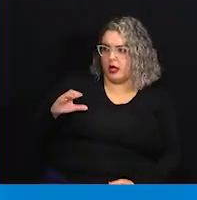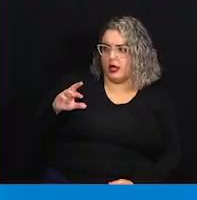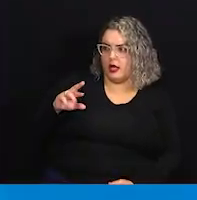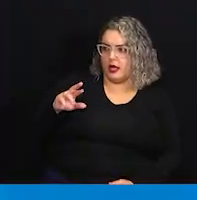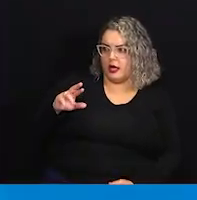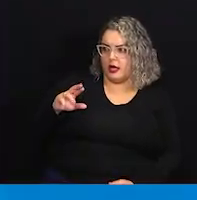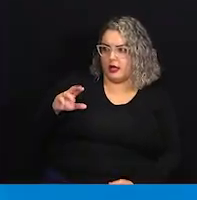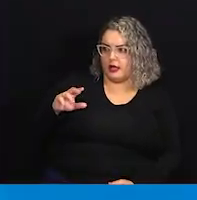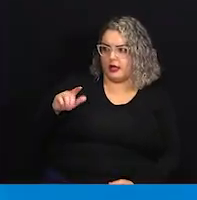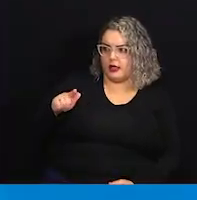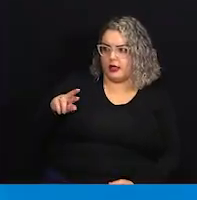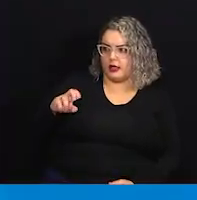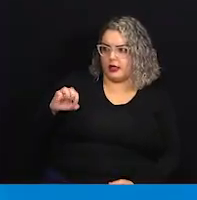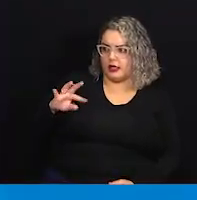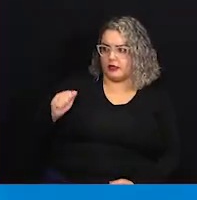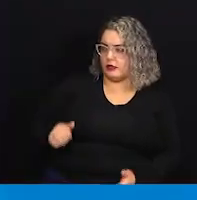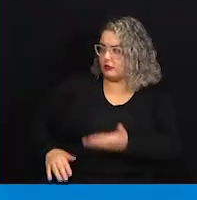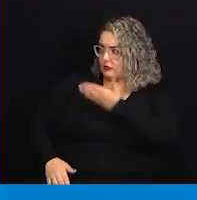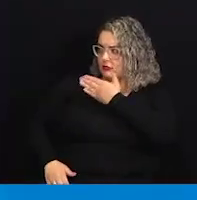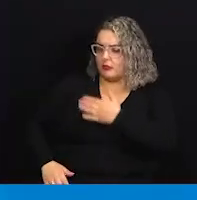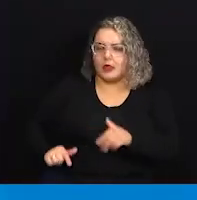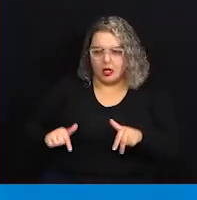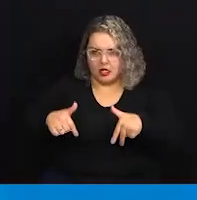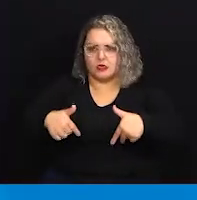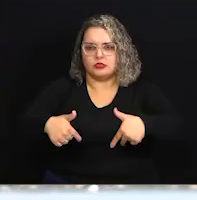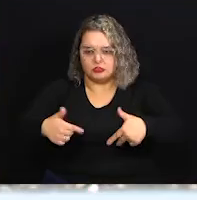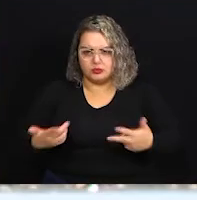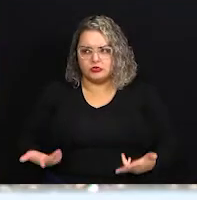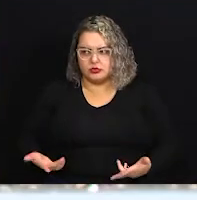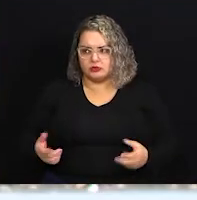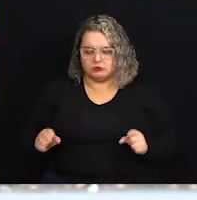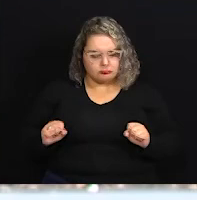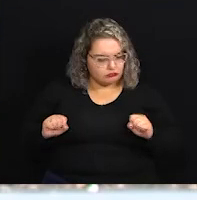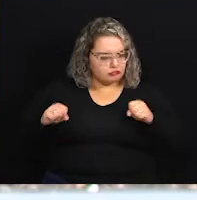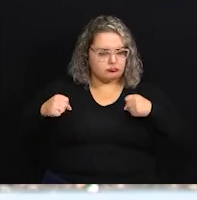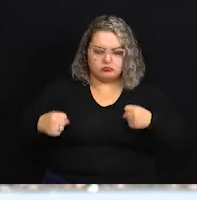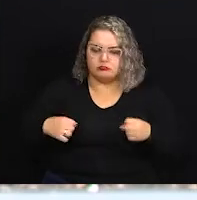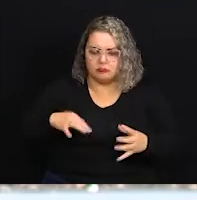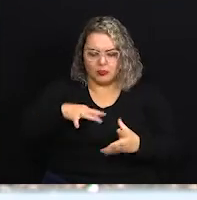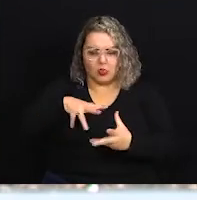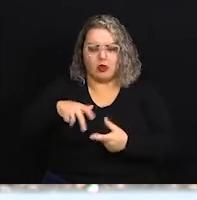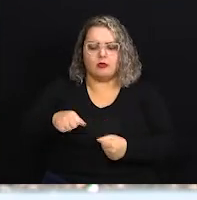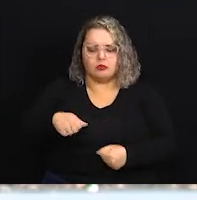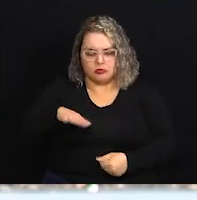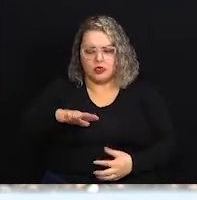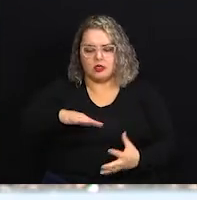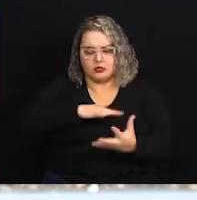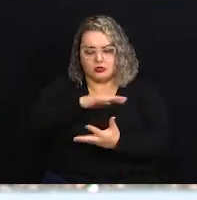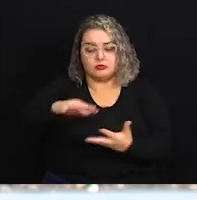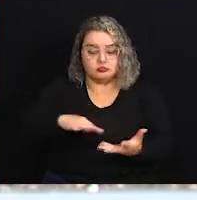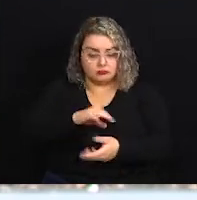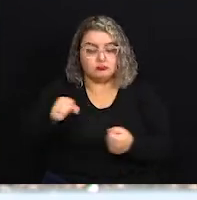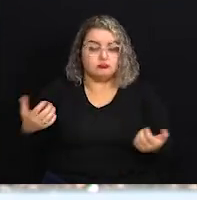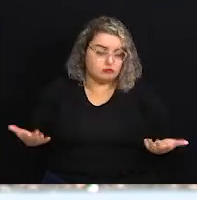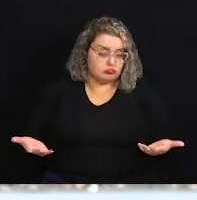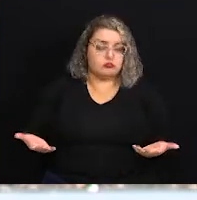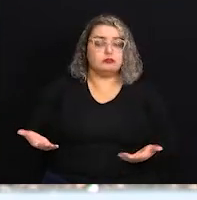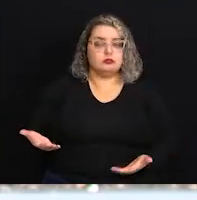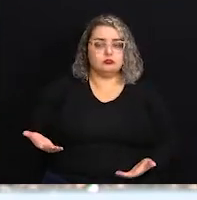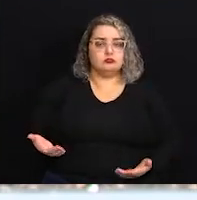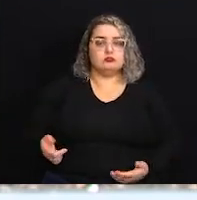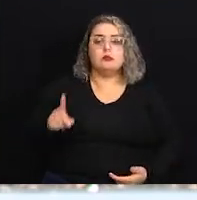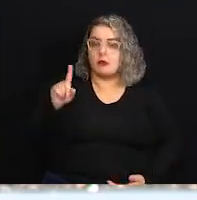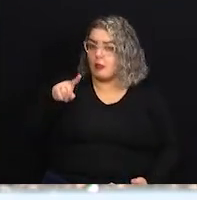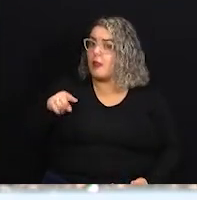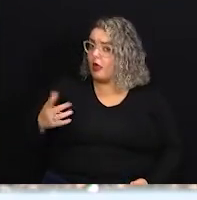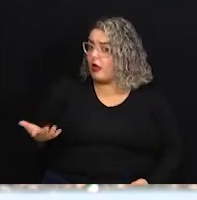Greta Thunberg, que é uma jovem ativista que defende aí as questões de um mundo mais sustentável.